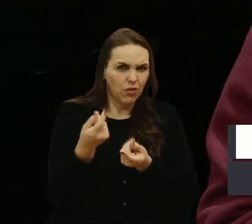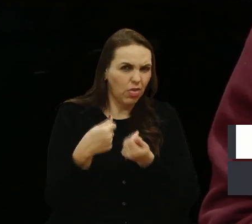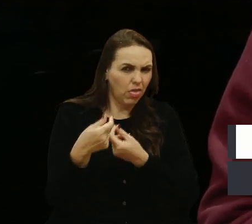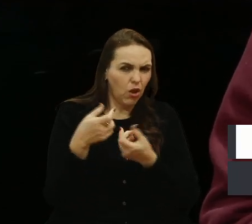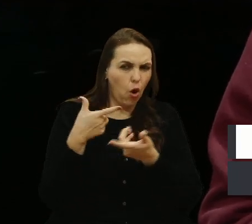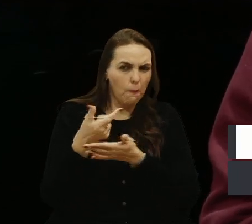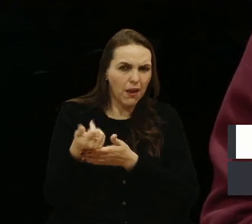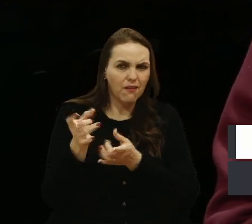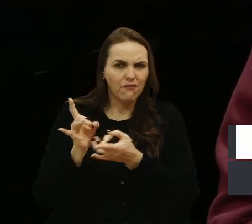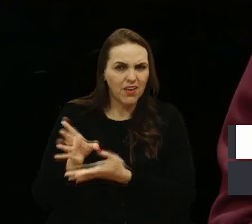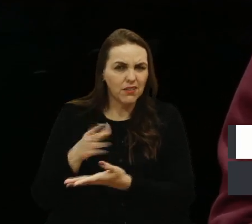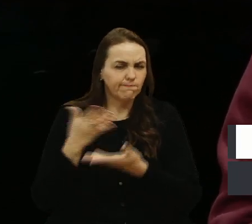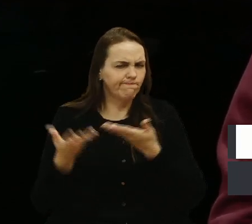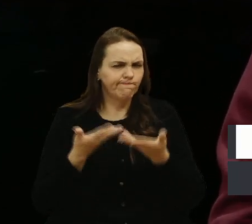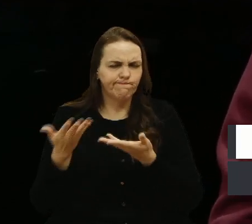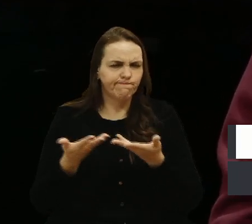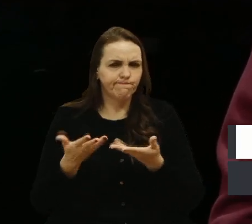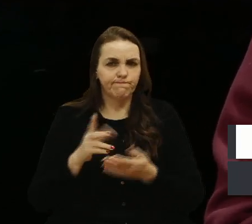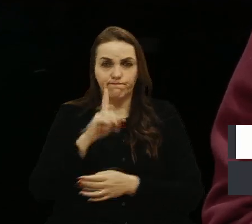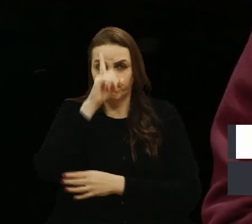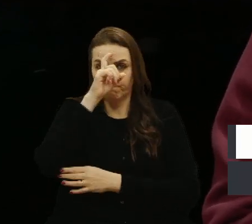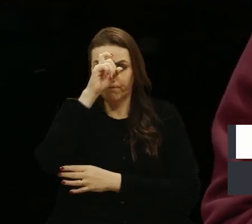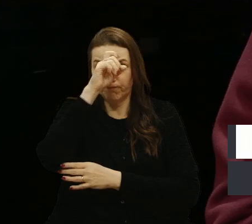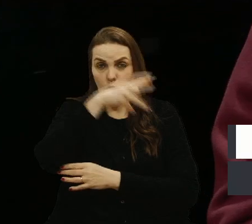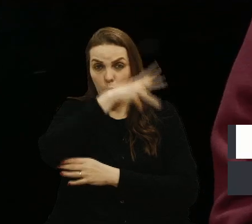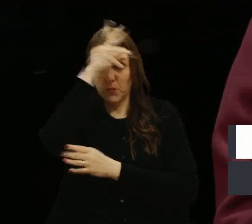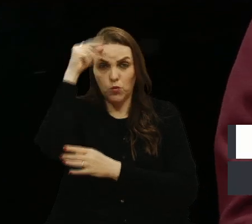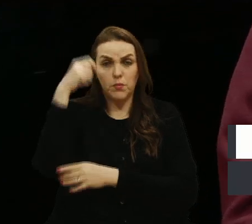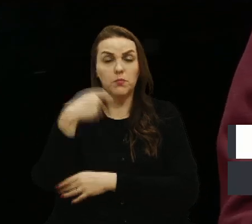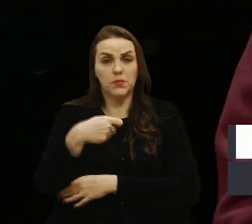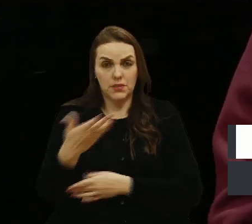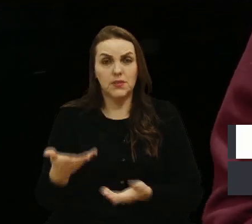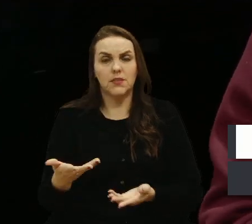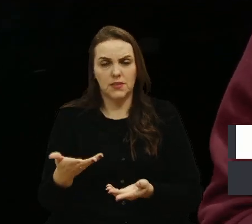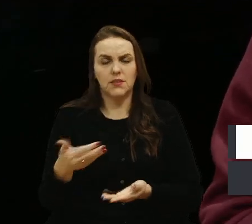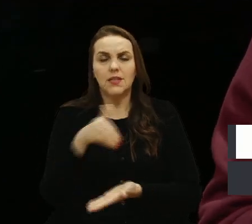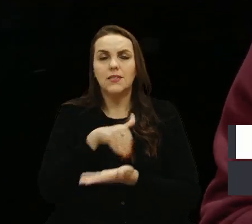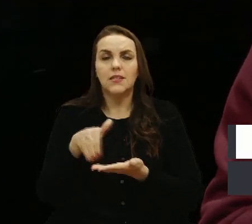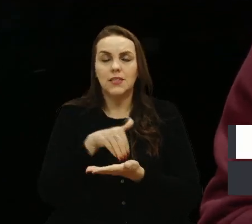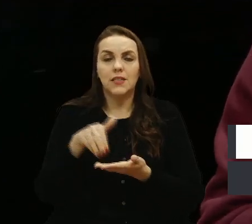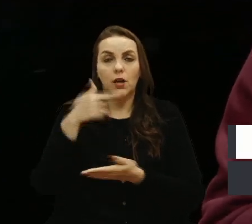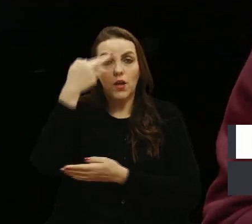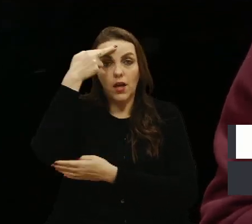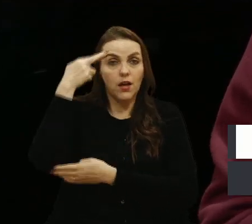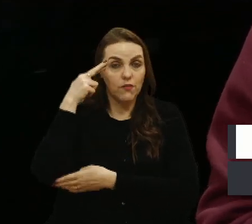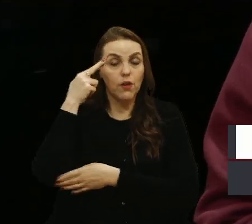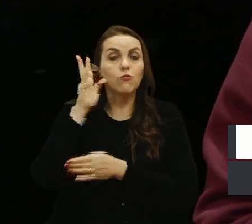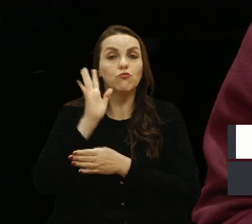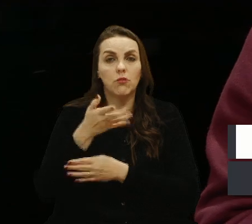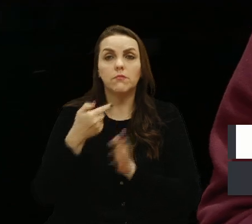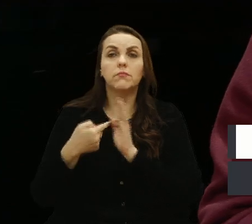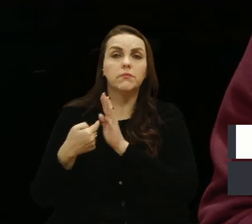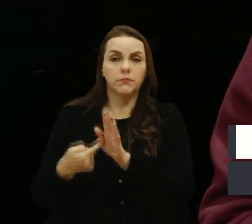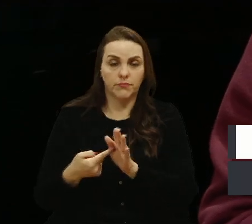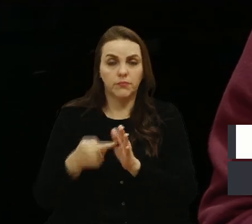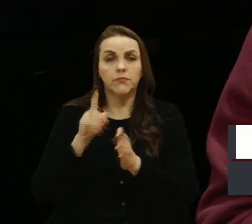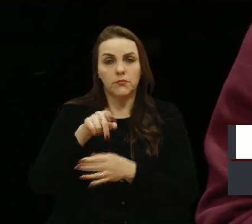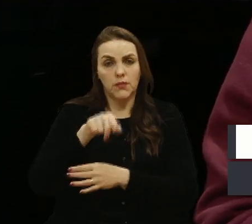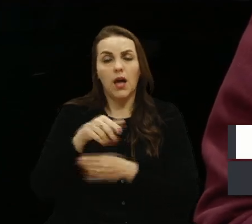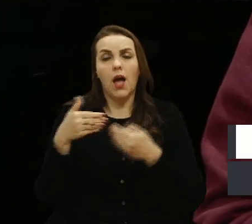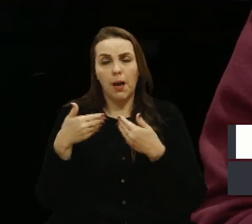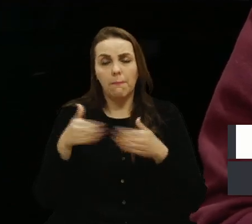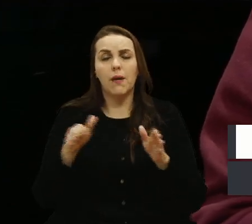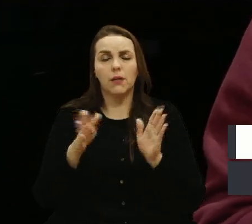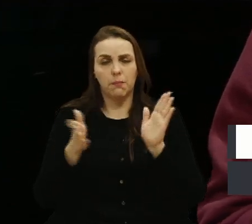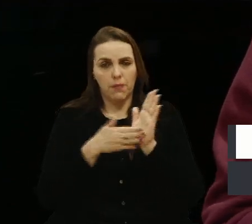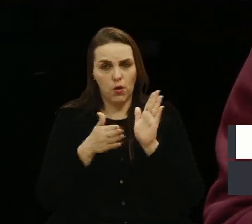público para que a gente possa fazer a gestão de fato da saúde. E o secretário Rafael, inclusive, já se mostrou adepto, né, a essa pauta e aberto a essa